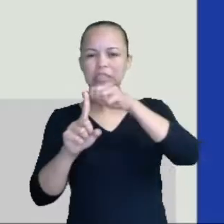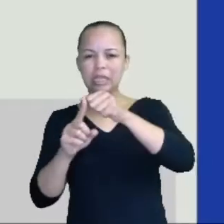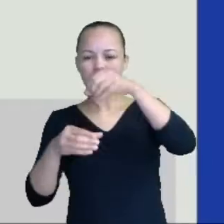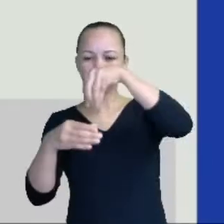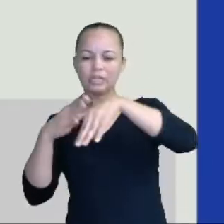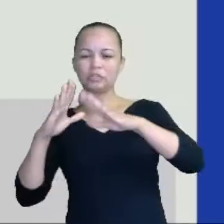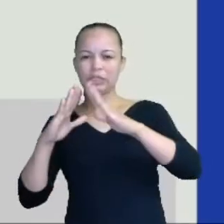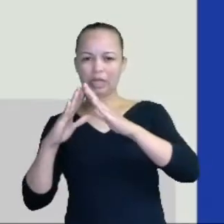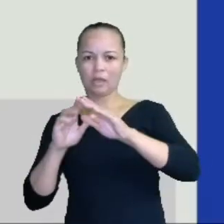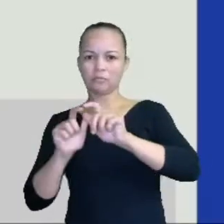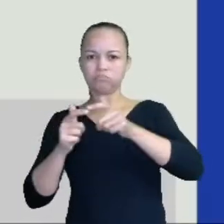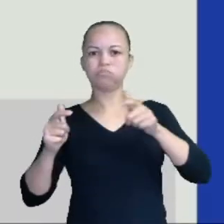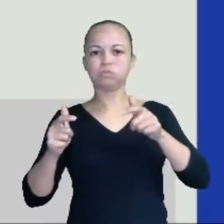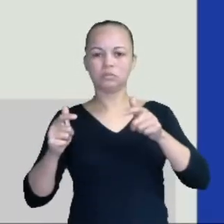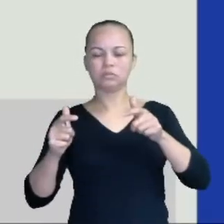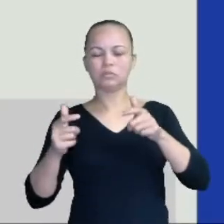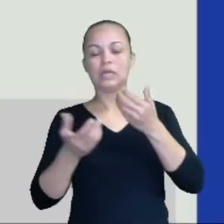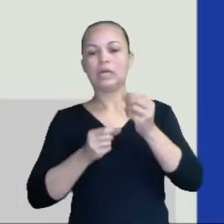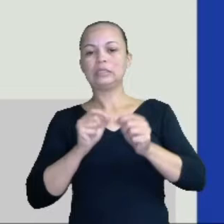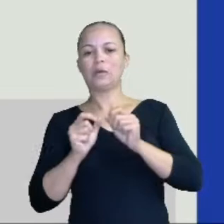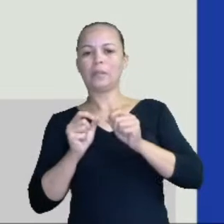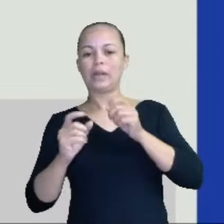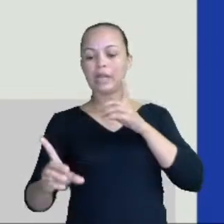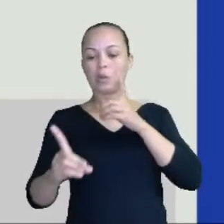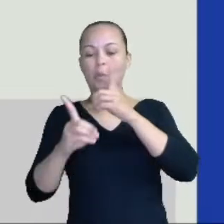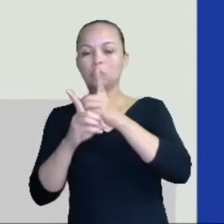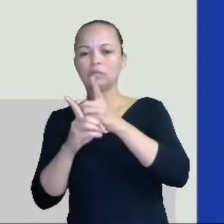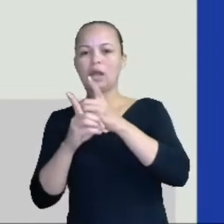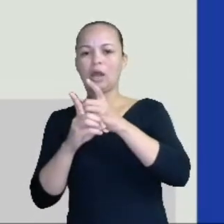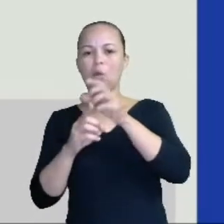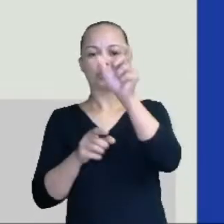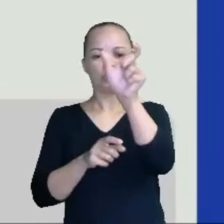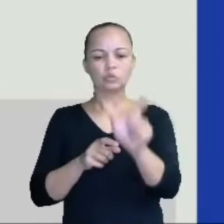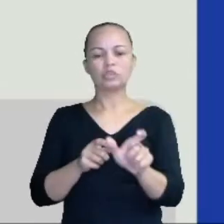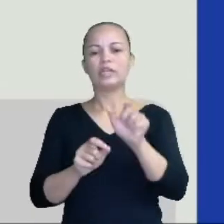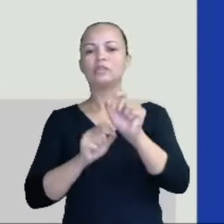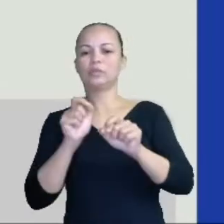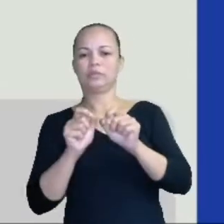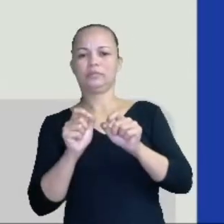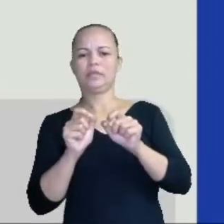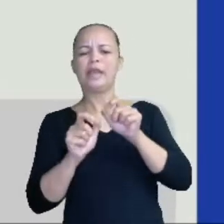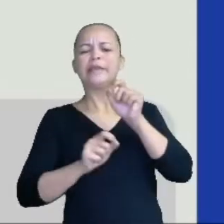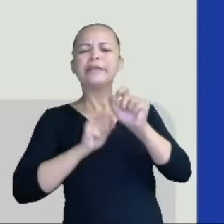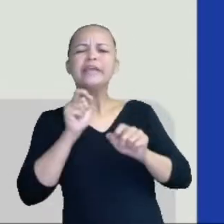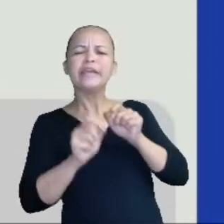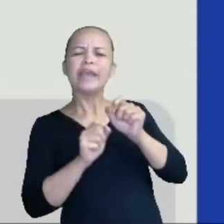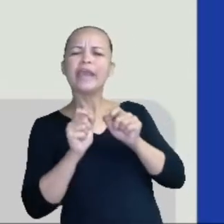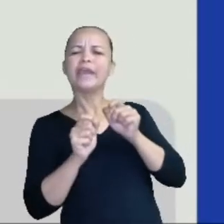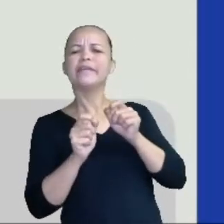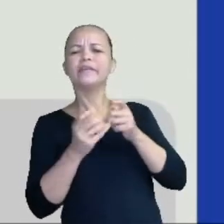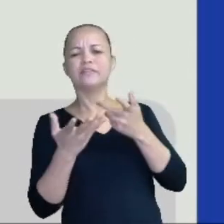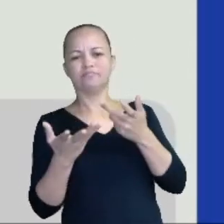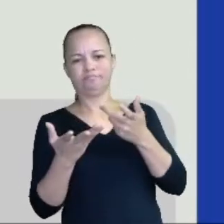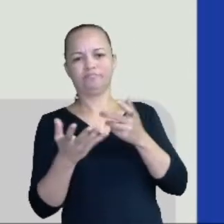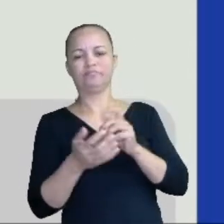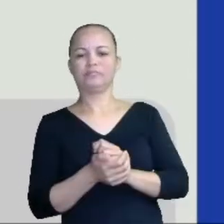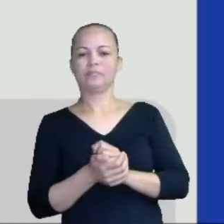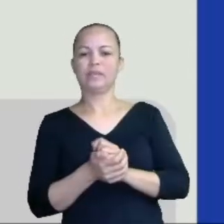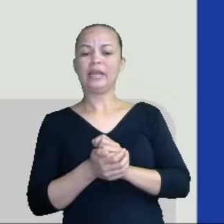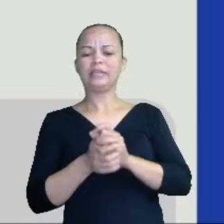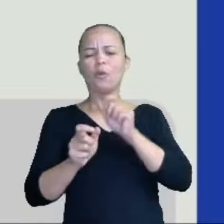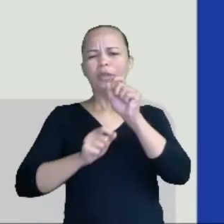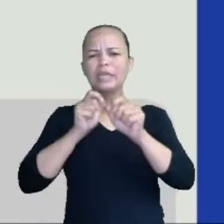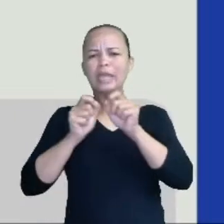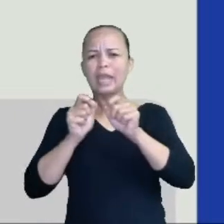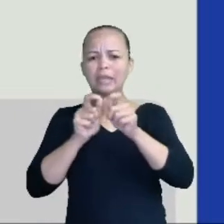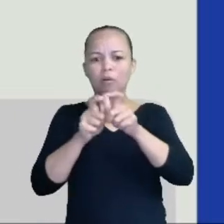aumentaram. Para eu encontrar o sujeito dessa frase, eu vou ter que fazer a pergunta quem ao verbo. Ou seja, quem